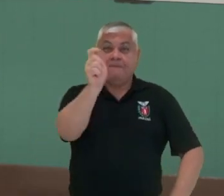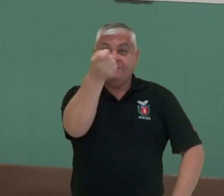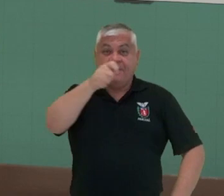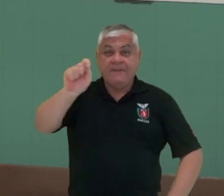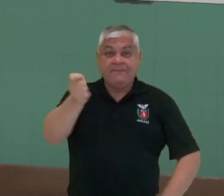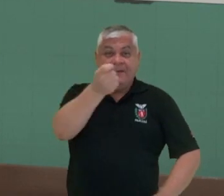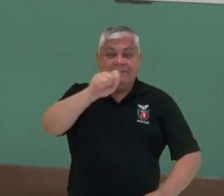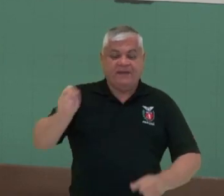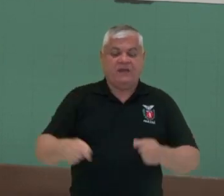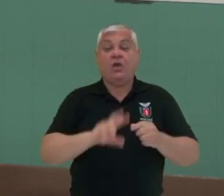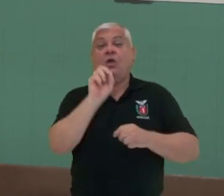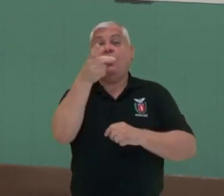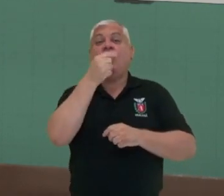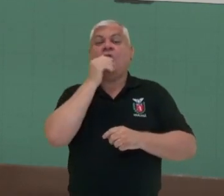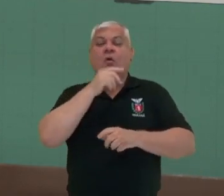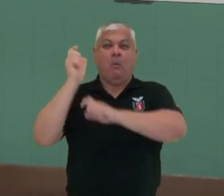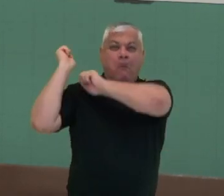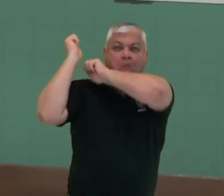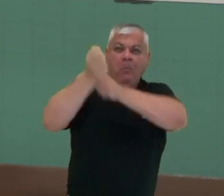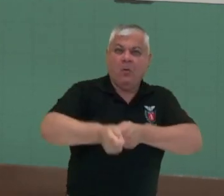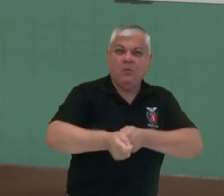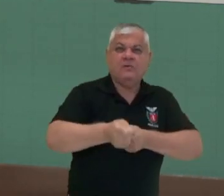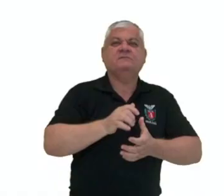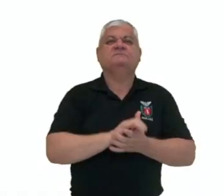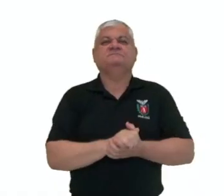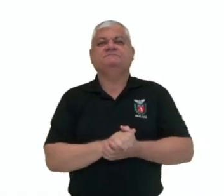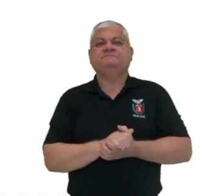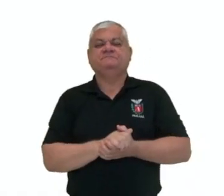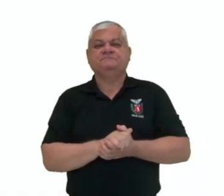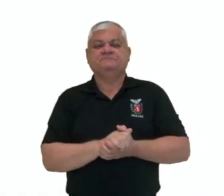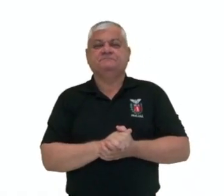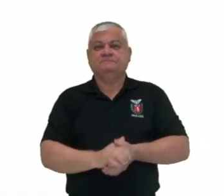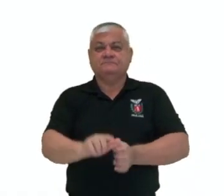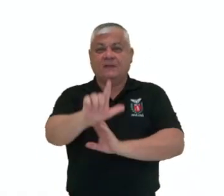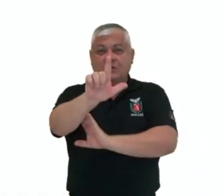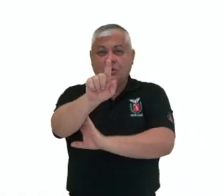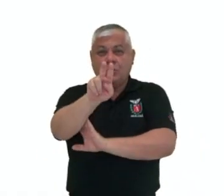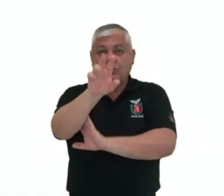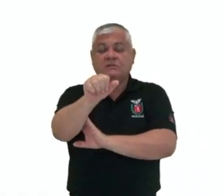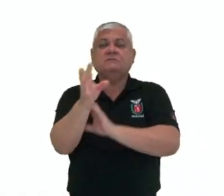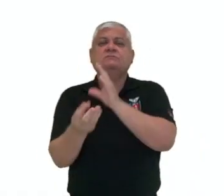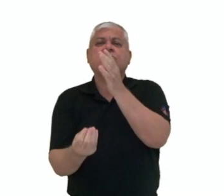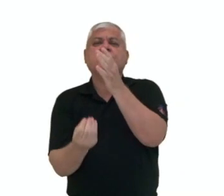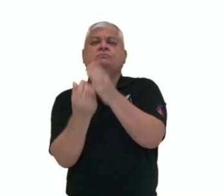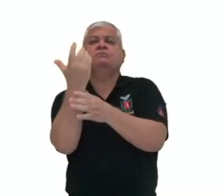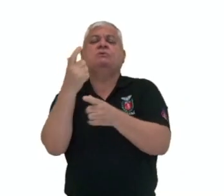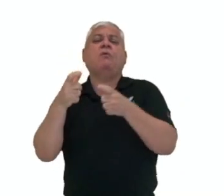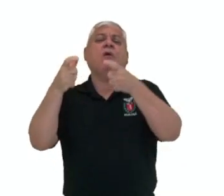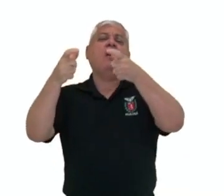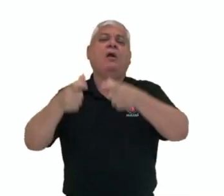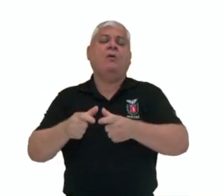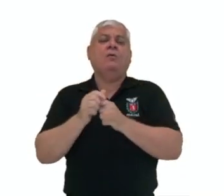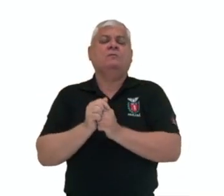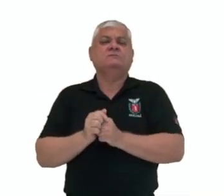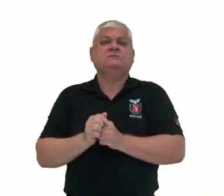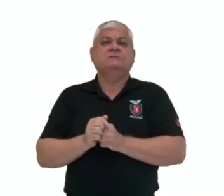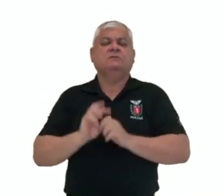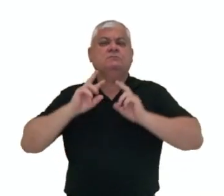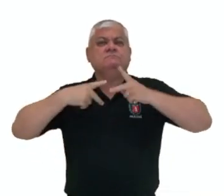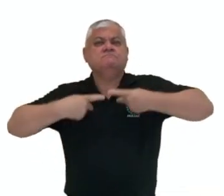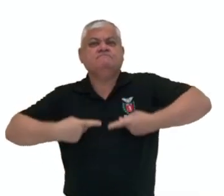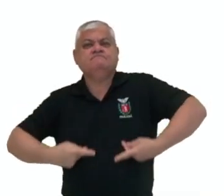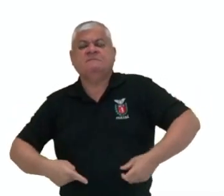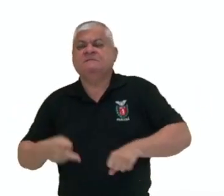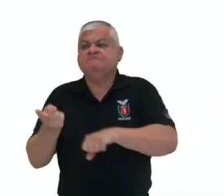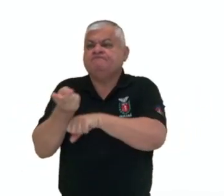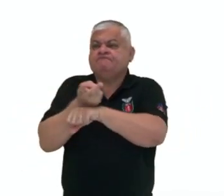ou até bastões. As lutas foram originadas na busca dos seres humanos